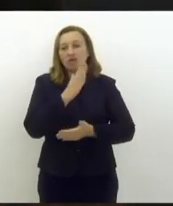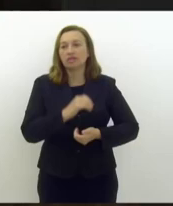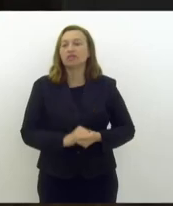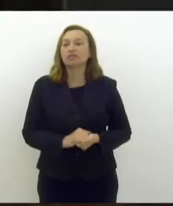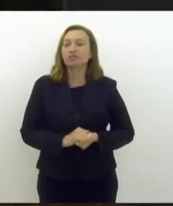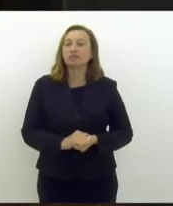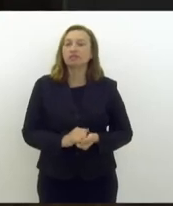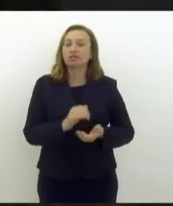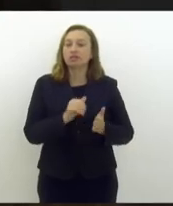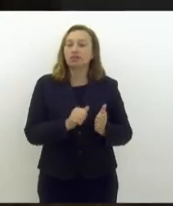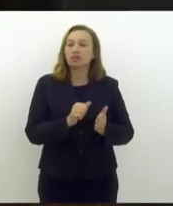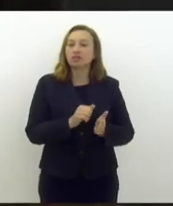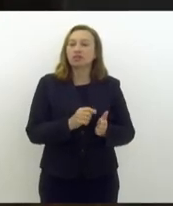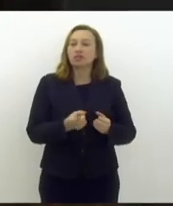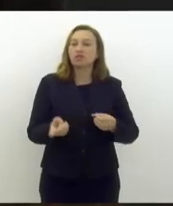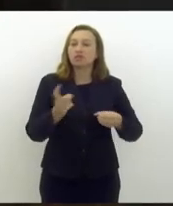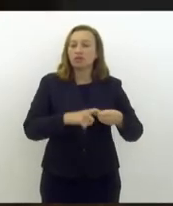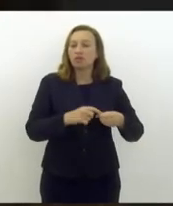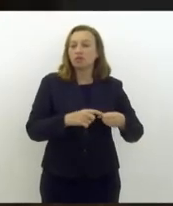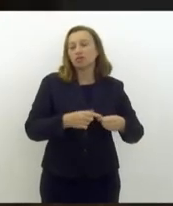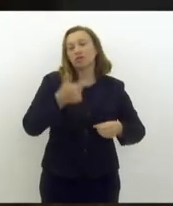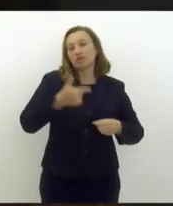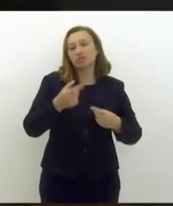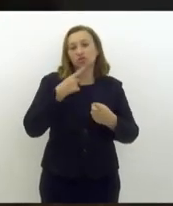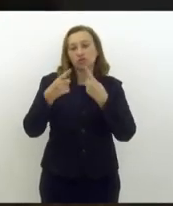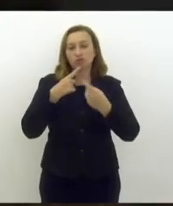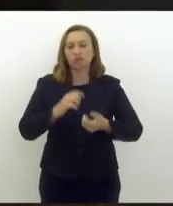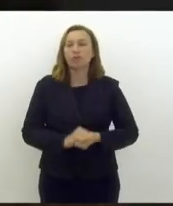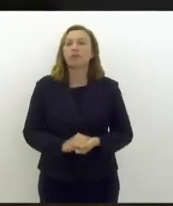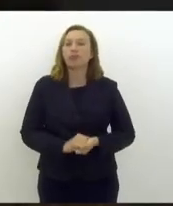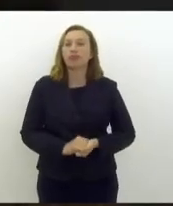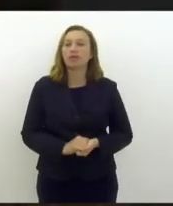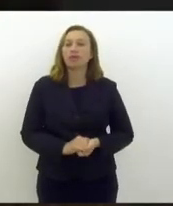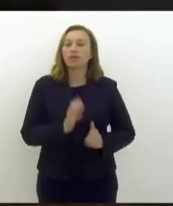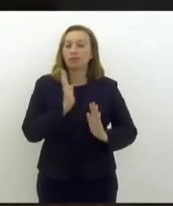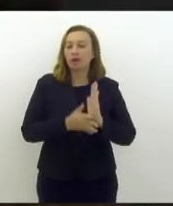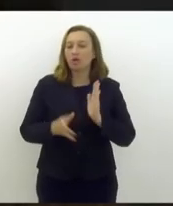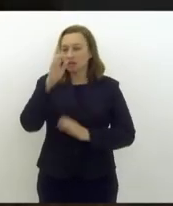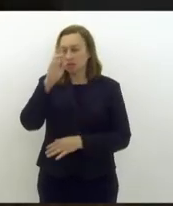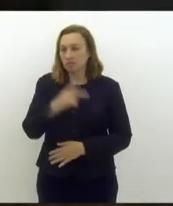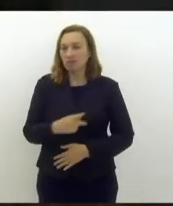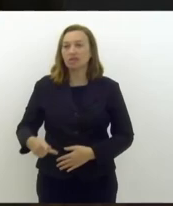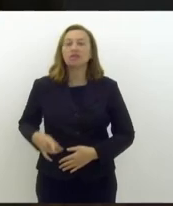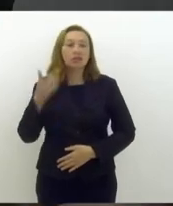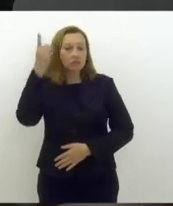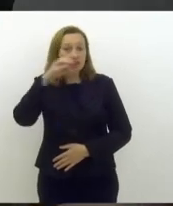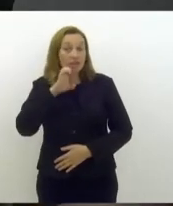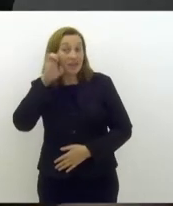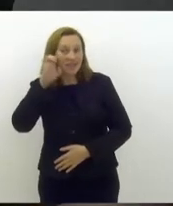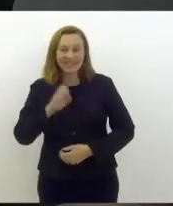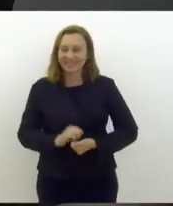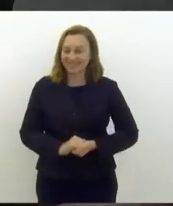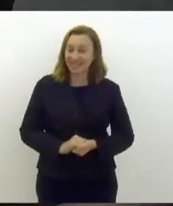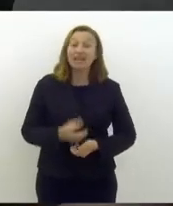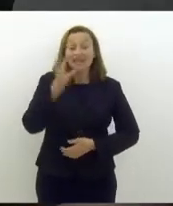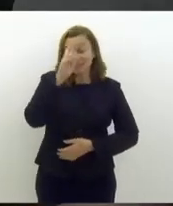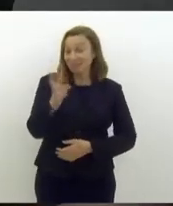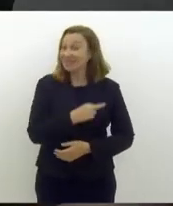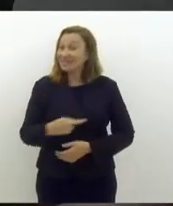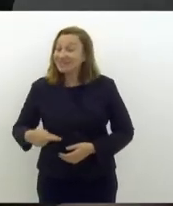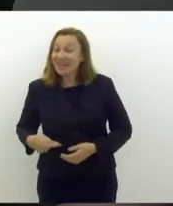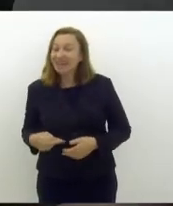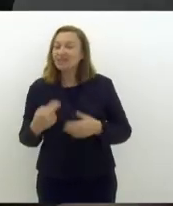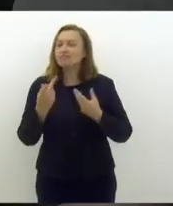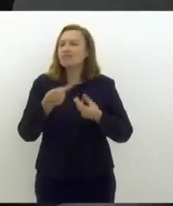vai a redação do vencido para segunda discussão pela ordem é presidente para